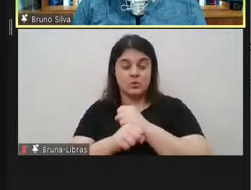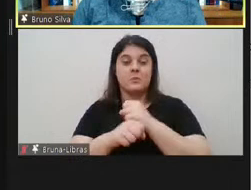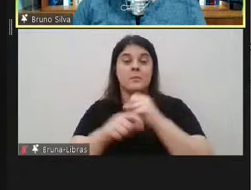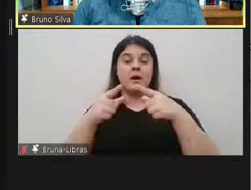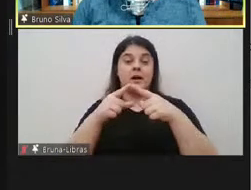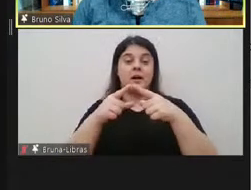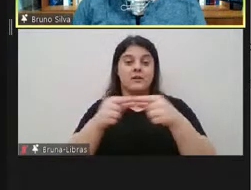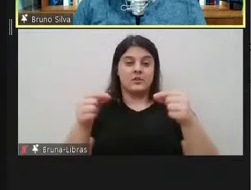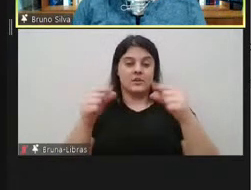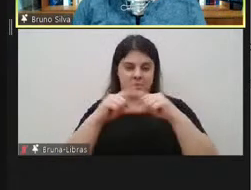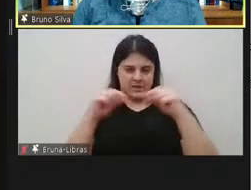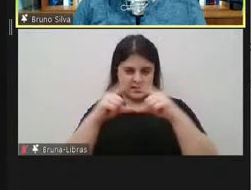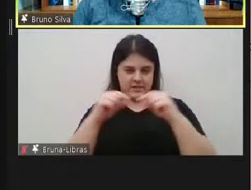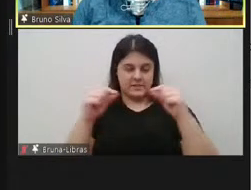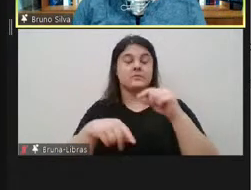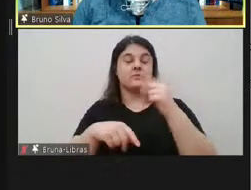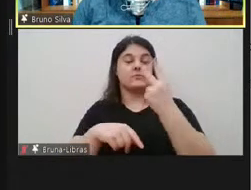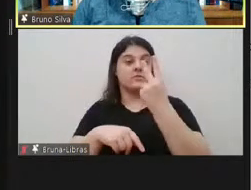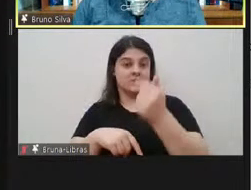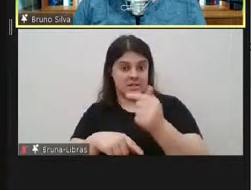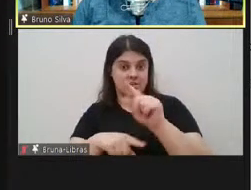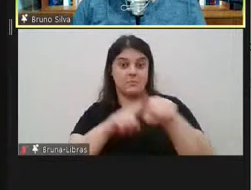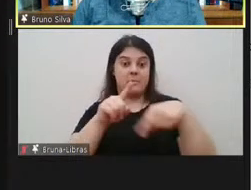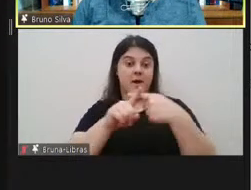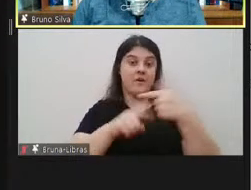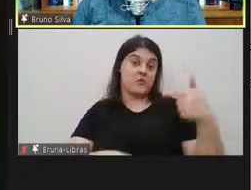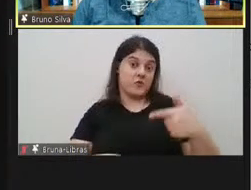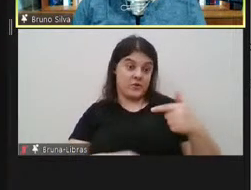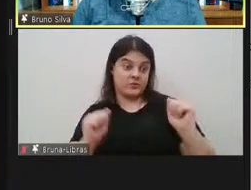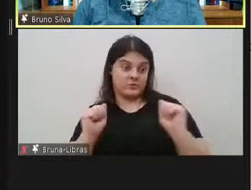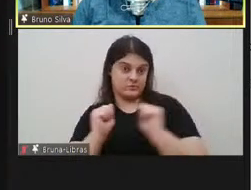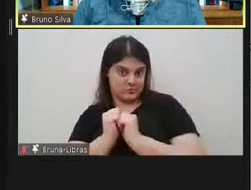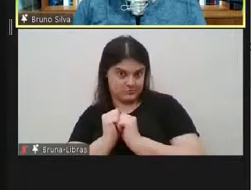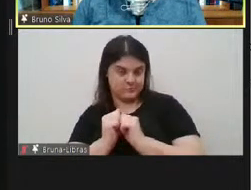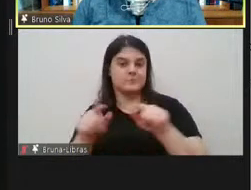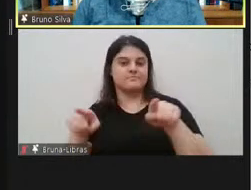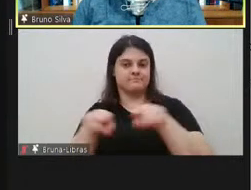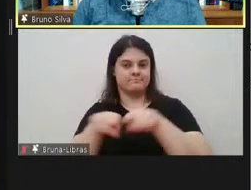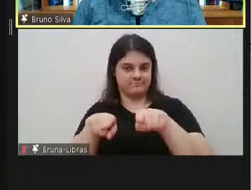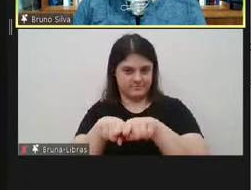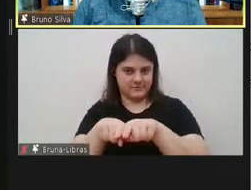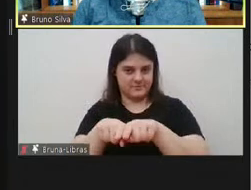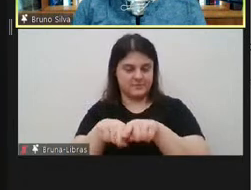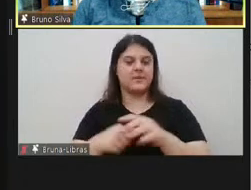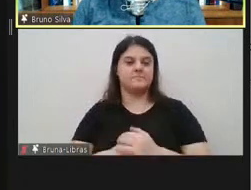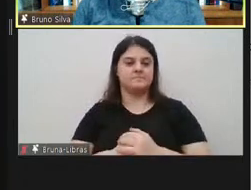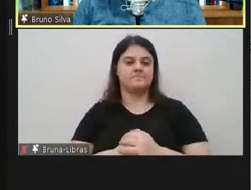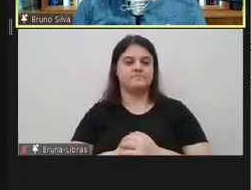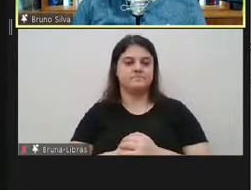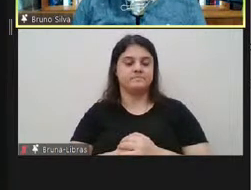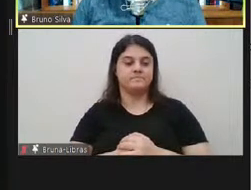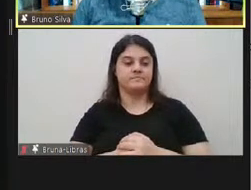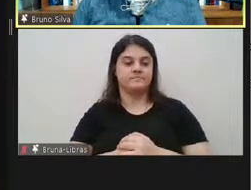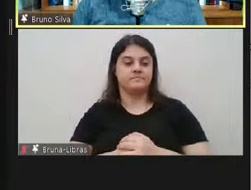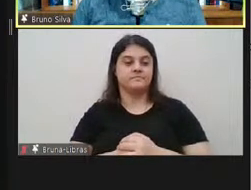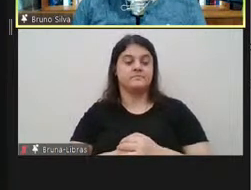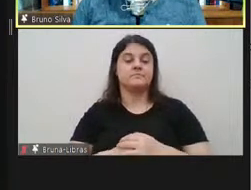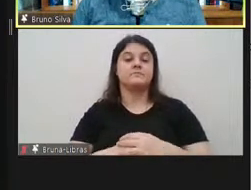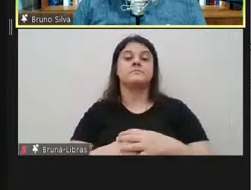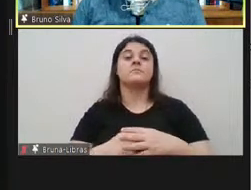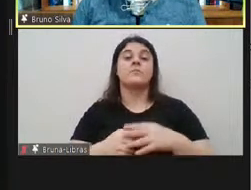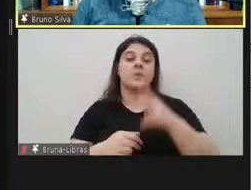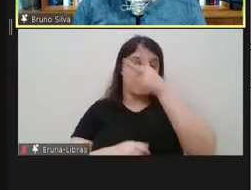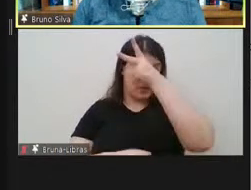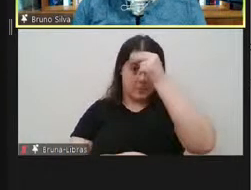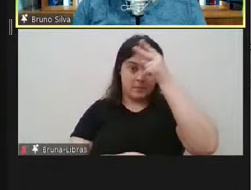governadores mais o vice que vai junto no o pacote certo quando eu tô